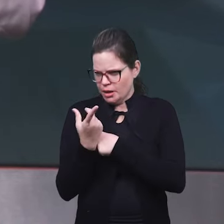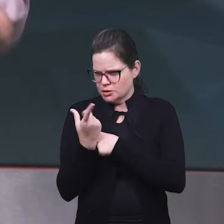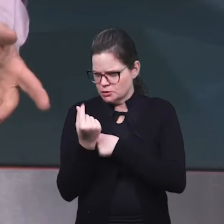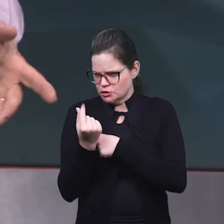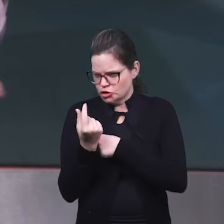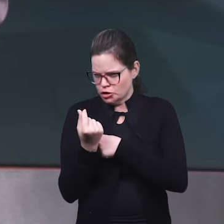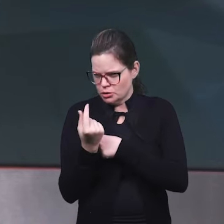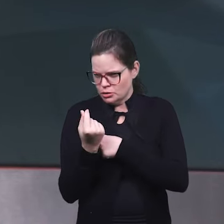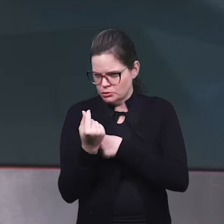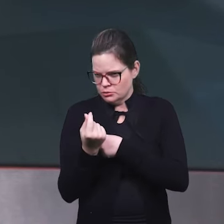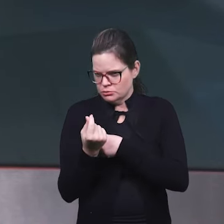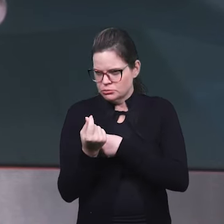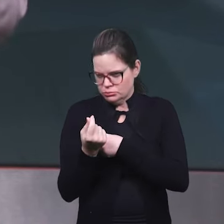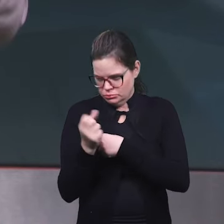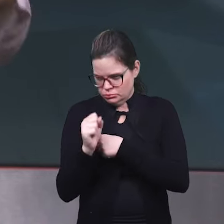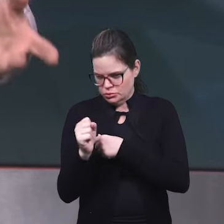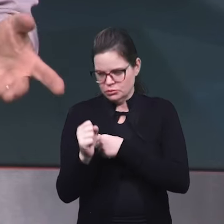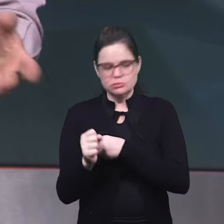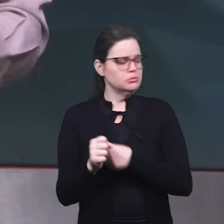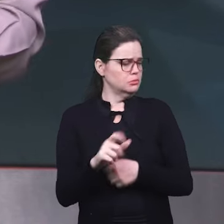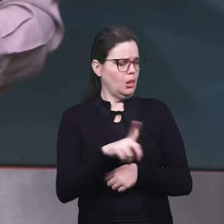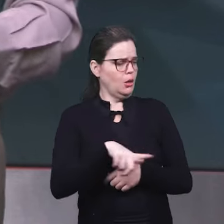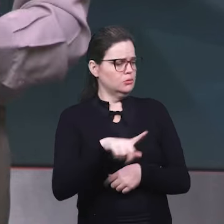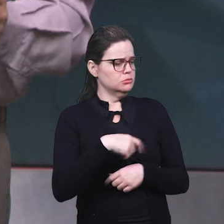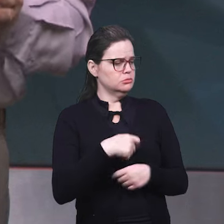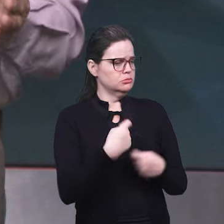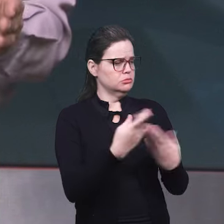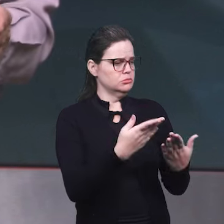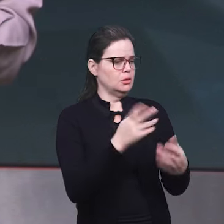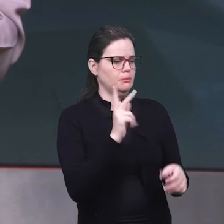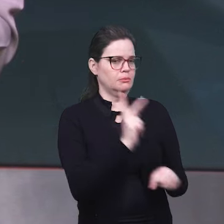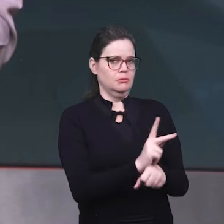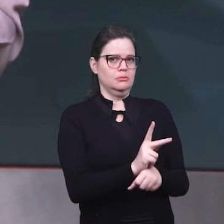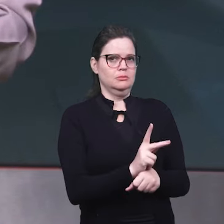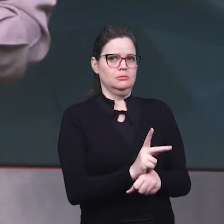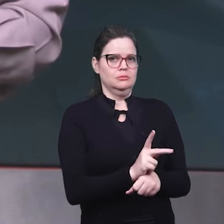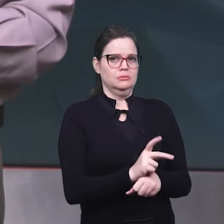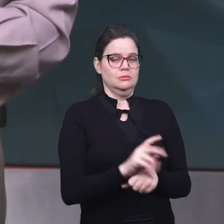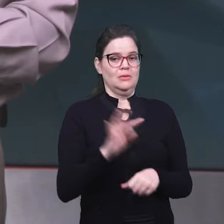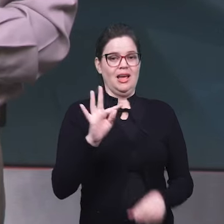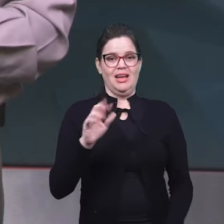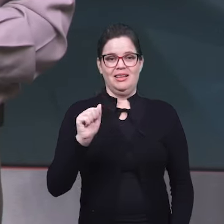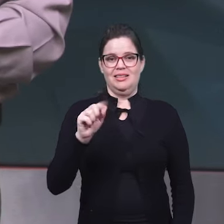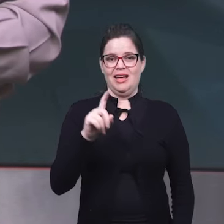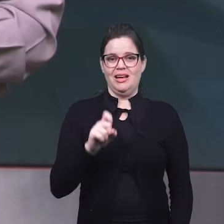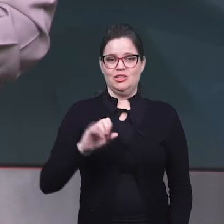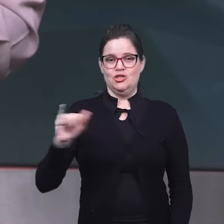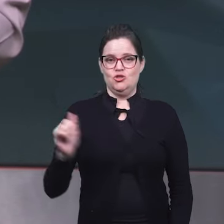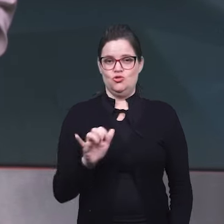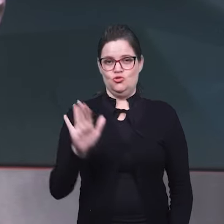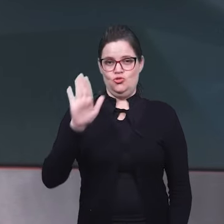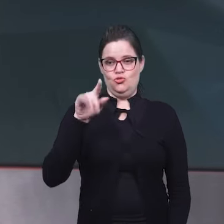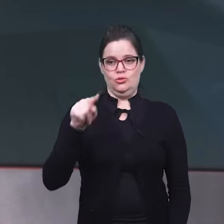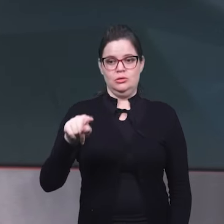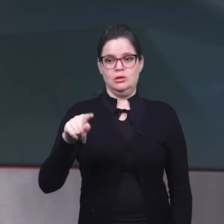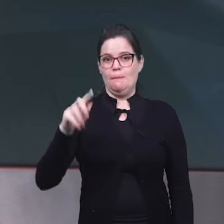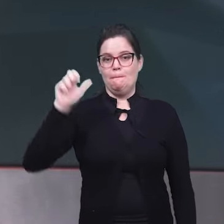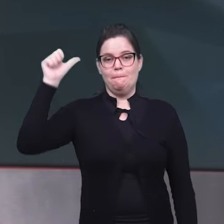aí X reais, perfeitamente. Em geral, essa taxa de juro